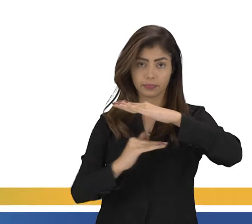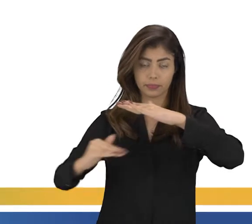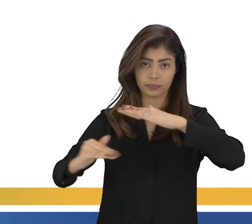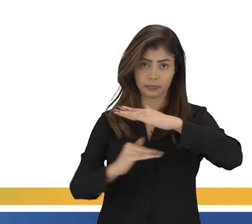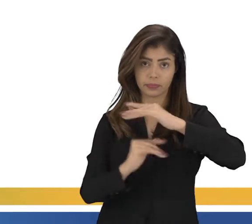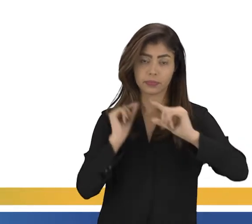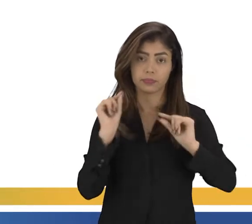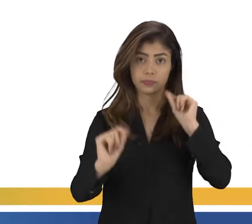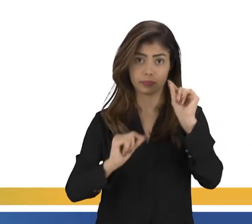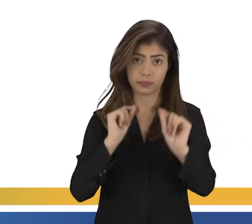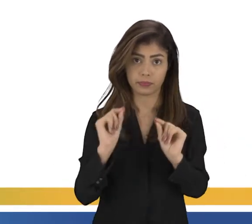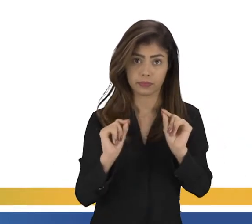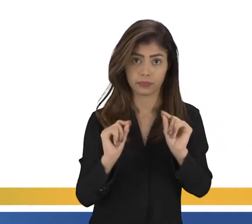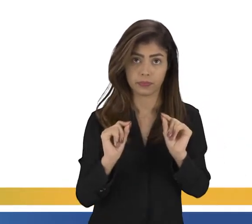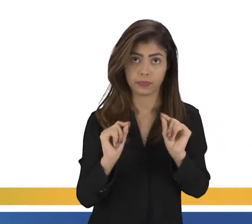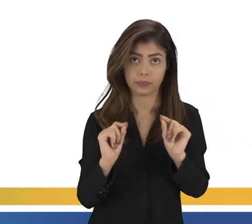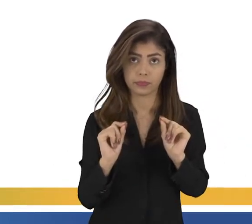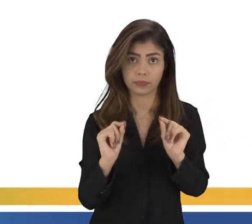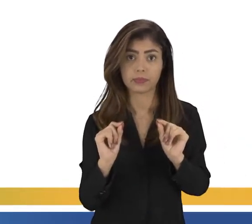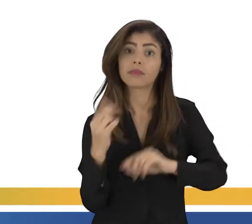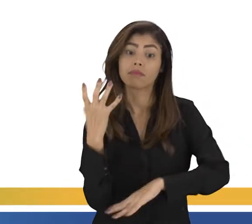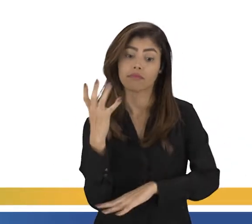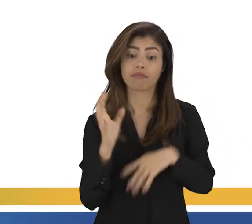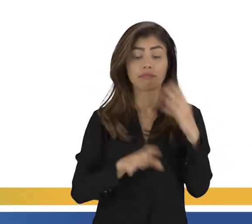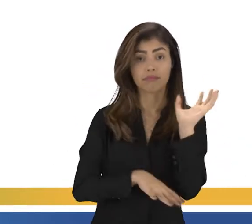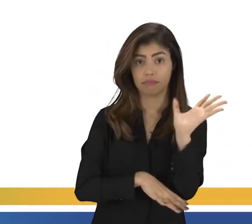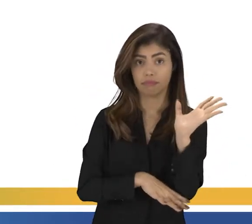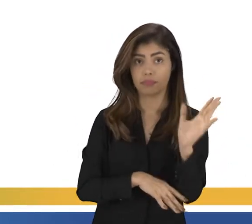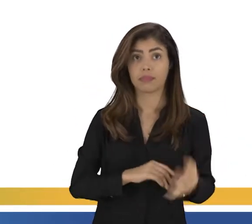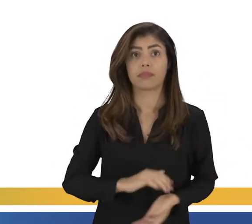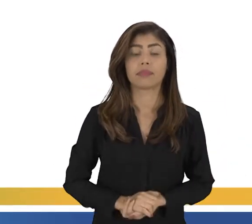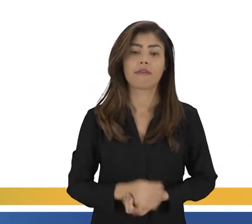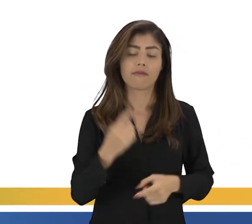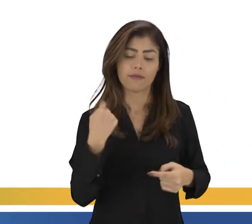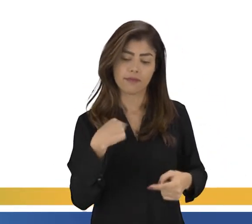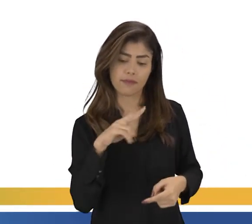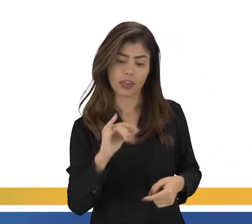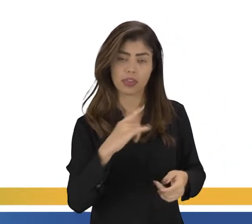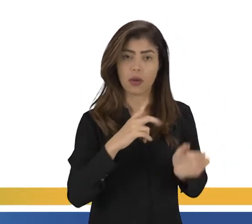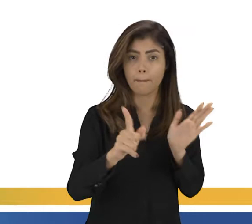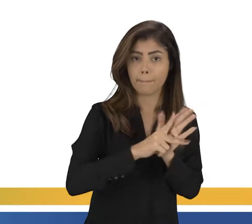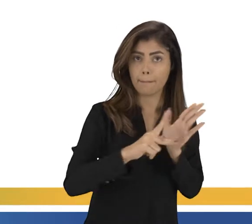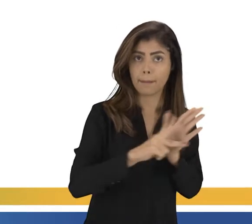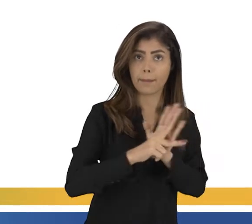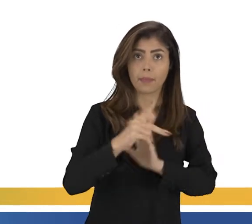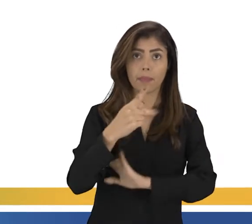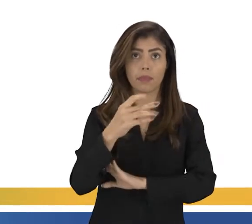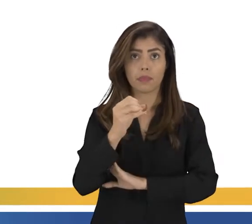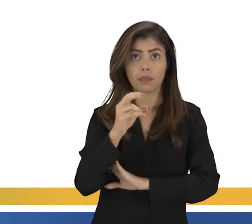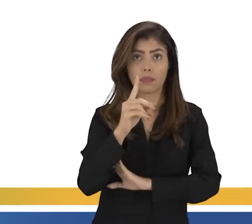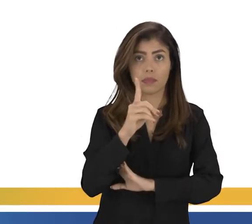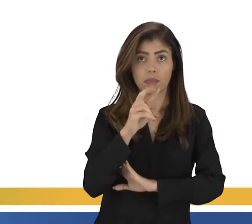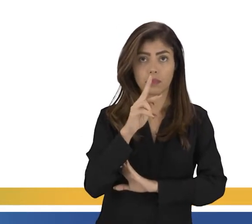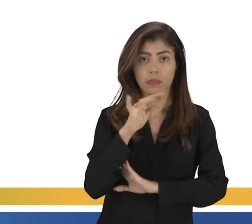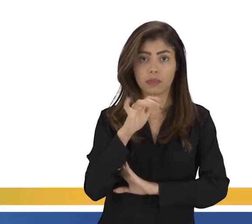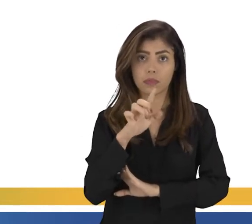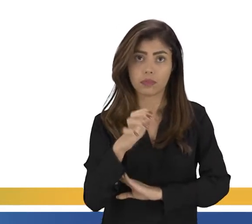cadeia vai ser o quê? Os vegetais. Ele vai ter o papel de produtor. Então, nós temos